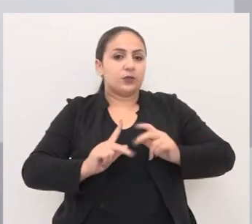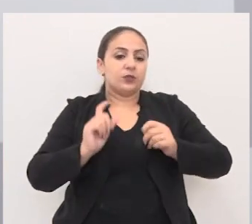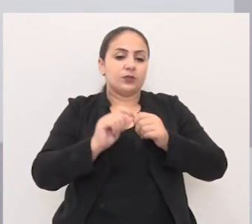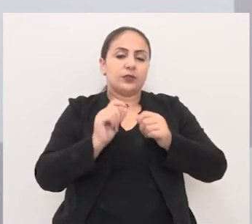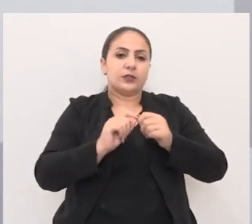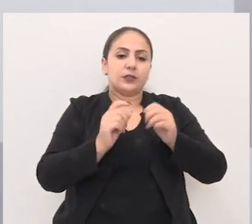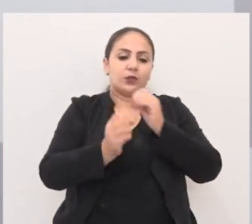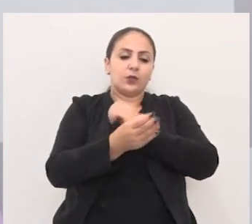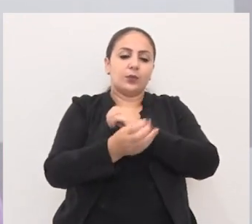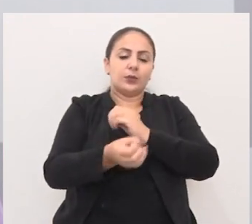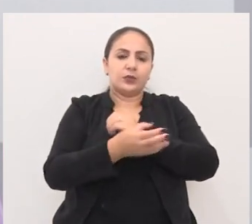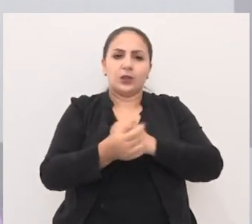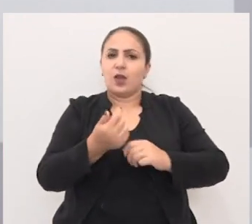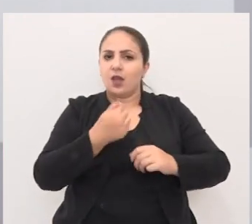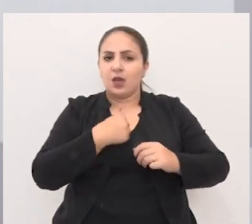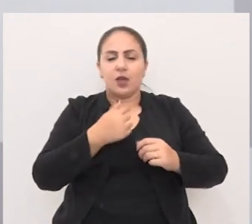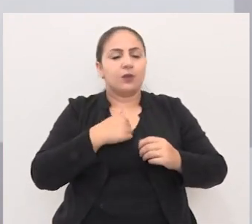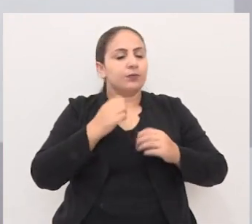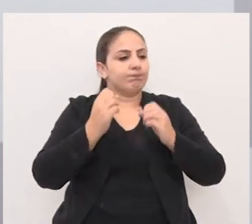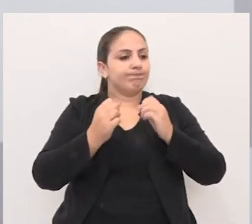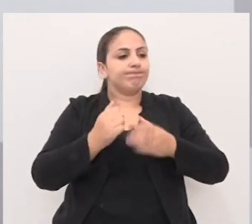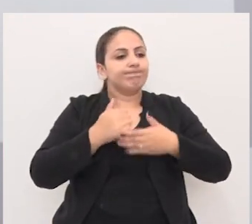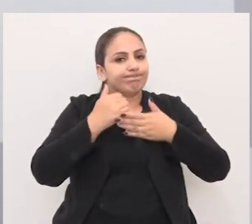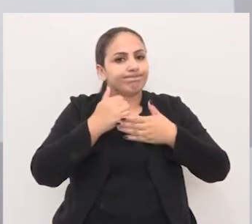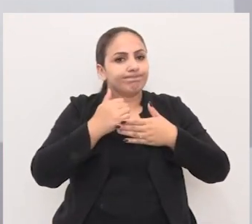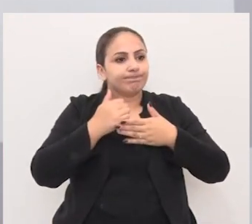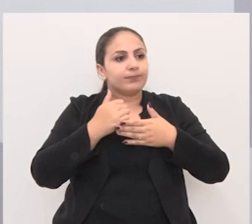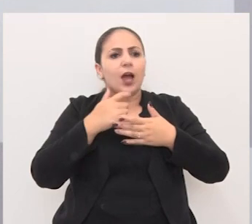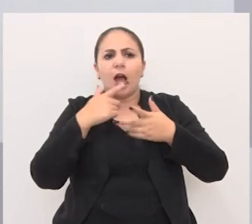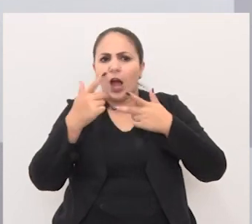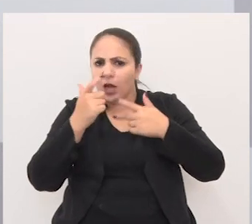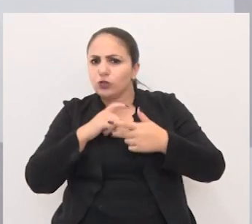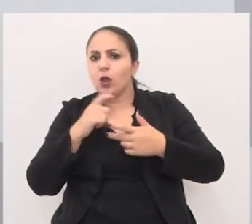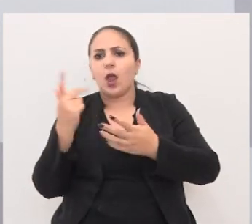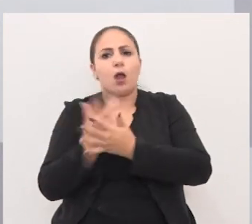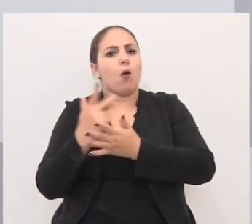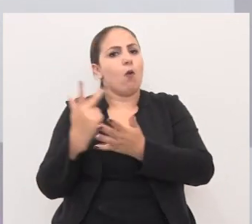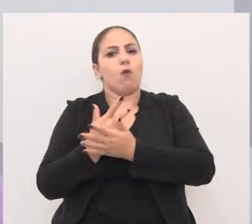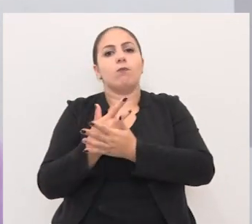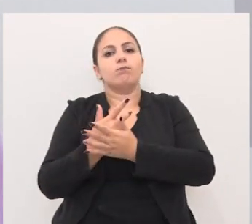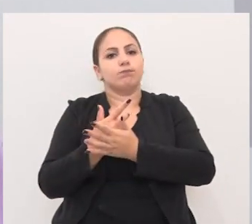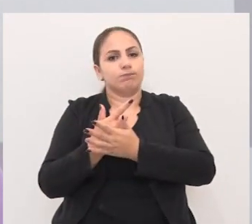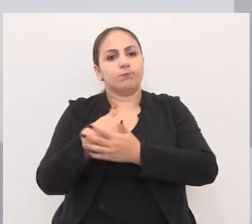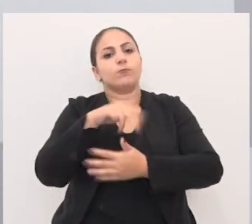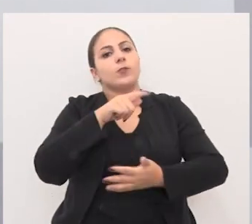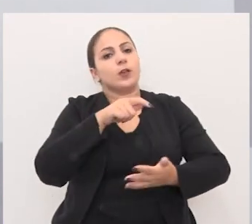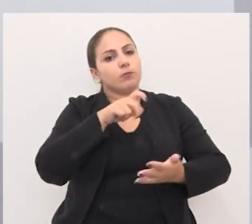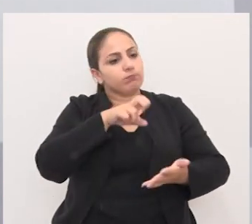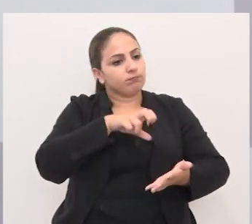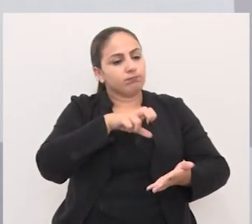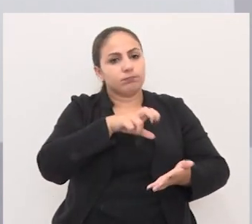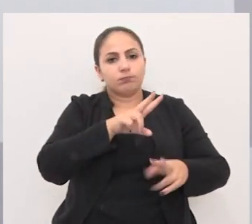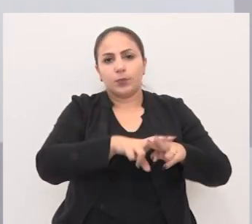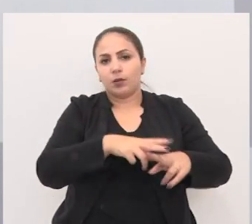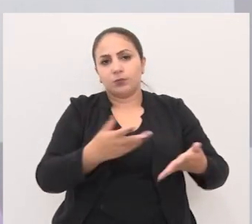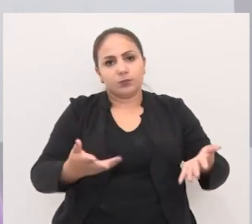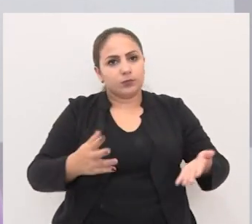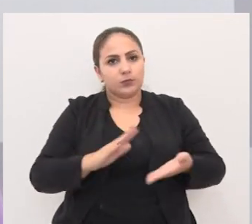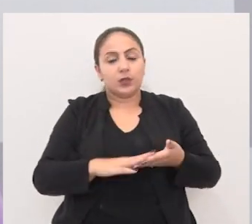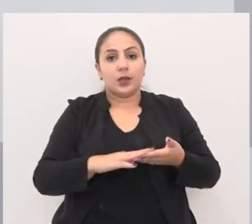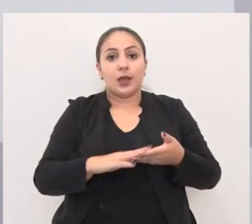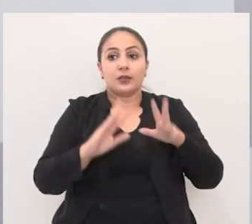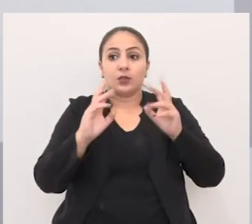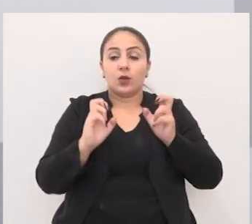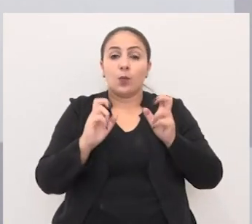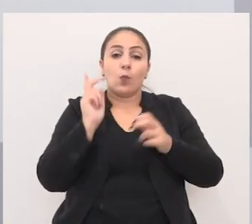à corrupção, isso sou totalmente favorável. Errou, vai pagar. Então esse é o nosso cenário político que muitas vezes o povo nos